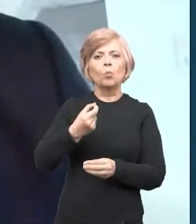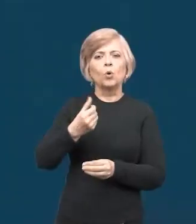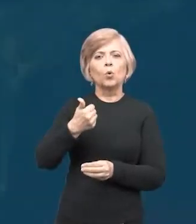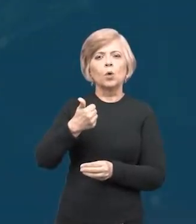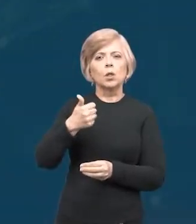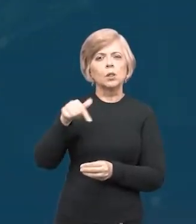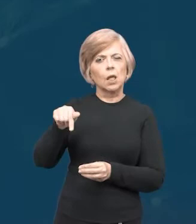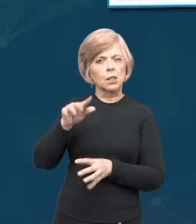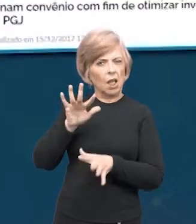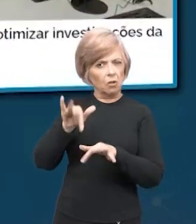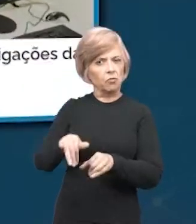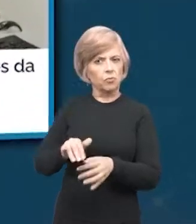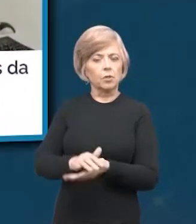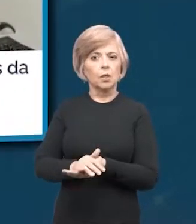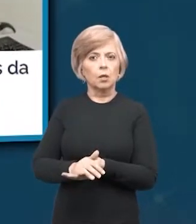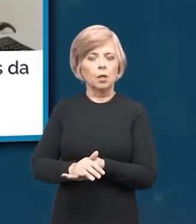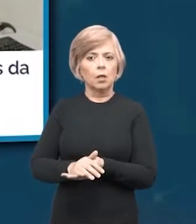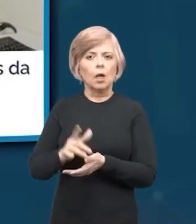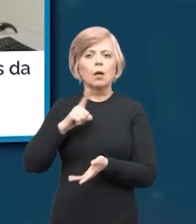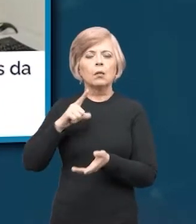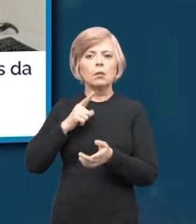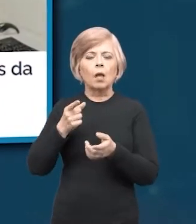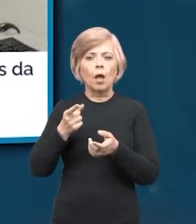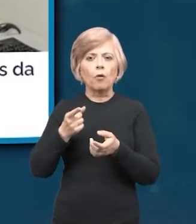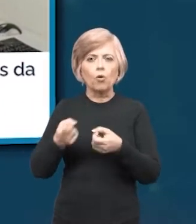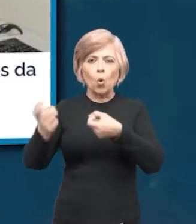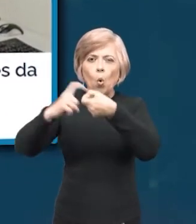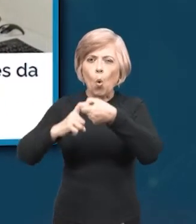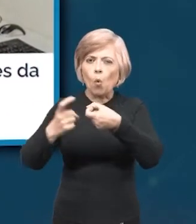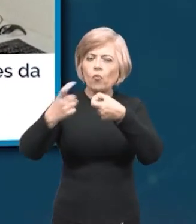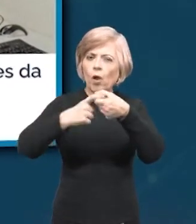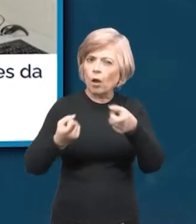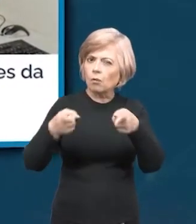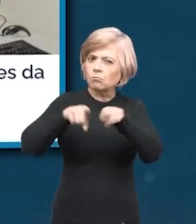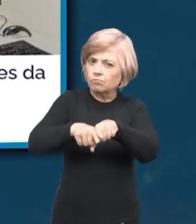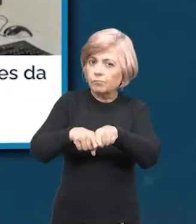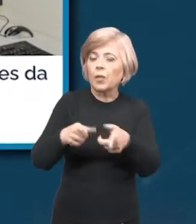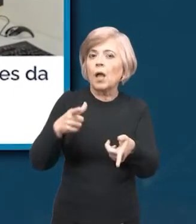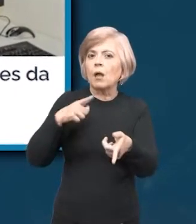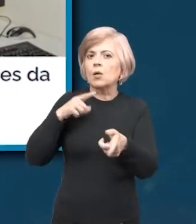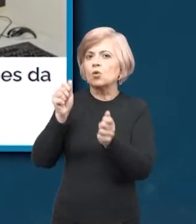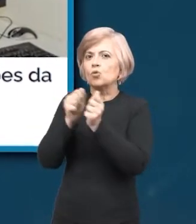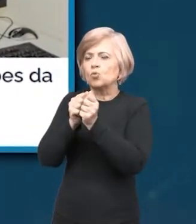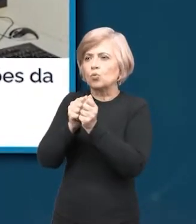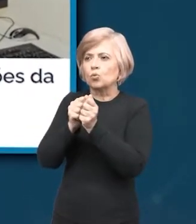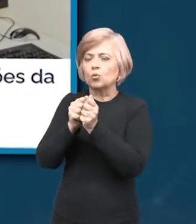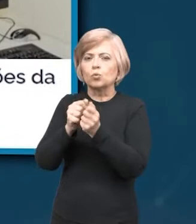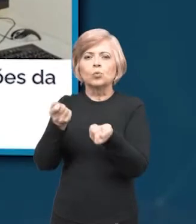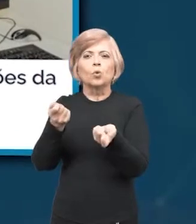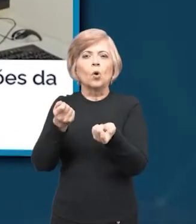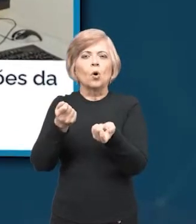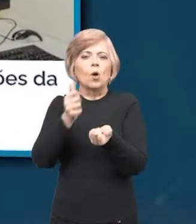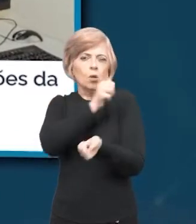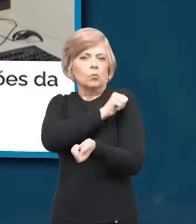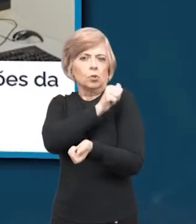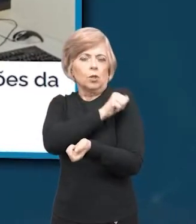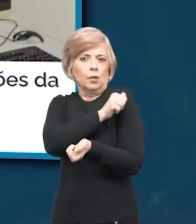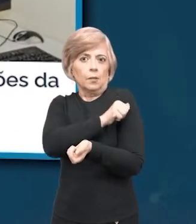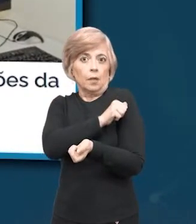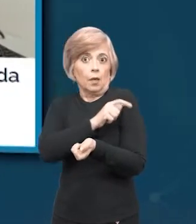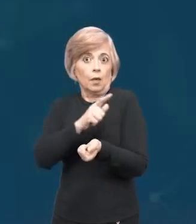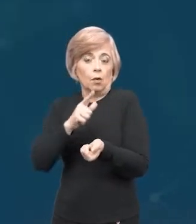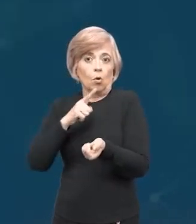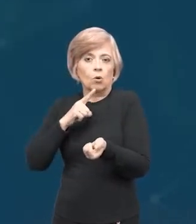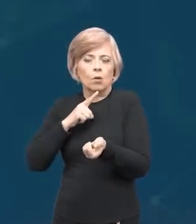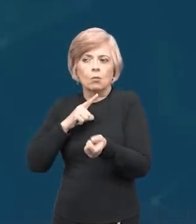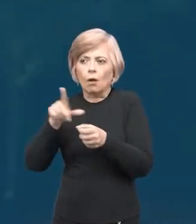2017 com o advento de um convênio firmado com a Polícia Civil do Estado do Rio de Janeiro, em que se criou uma coordenadoria de investigação de